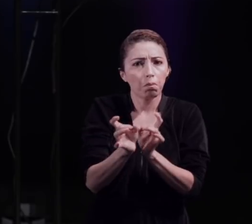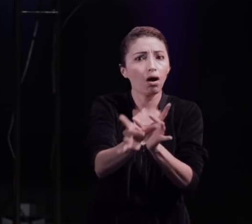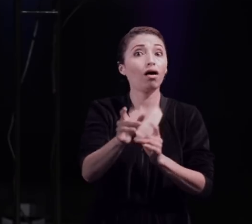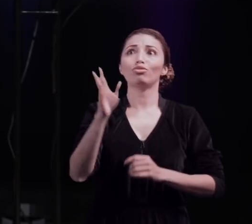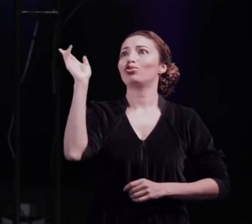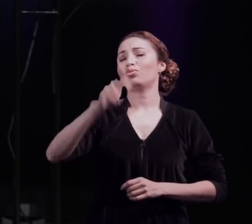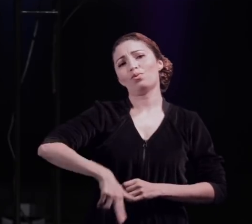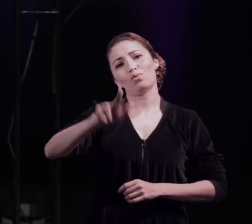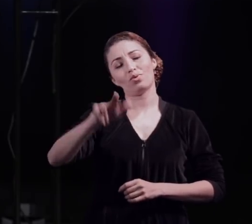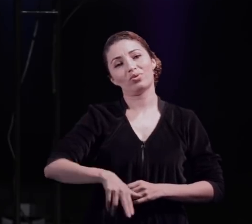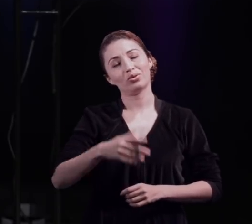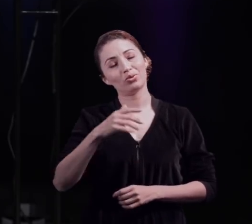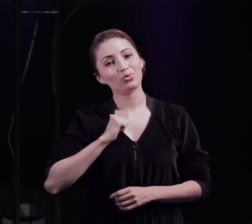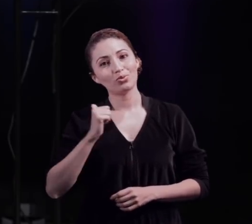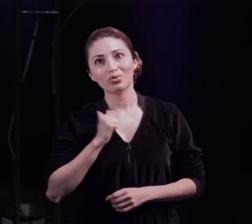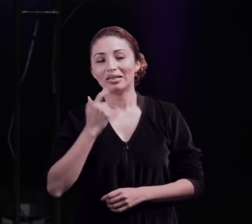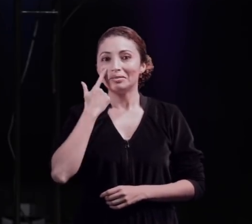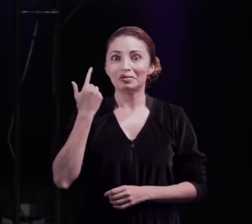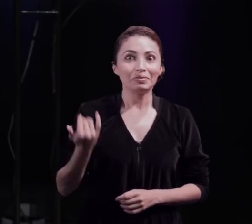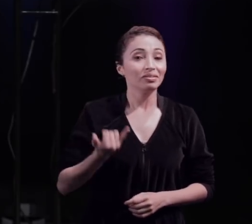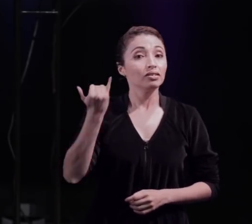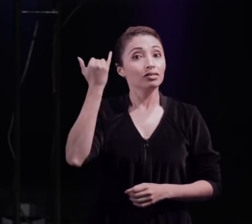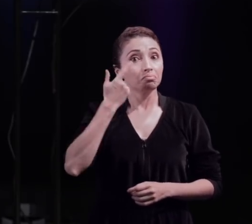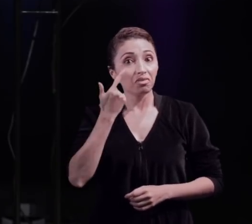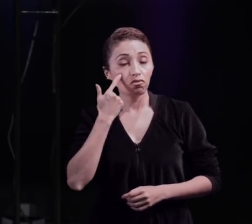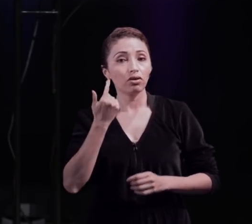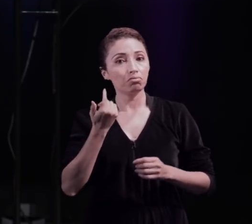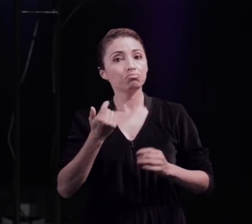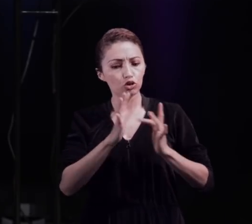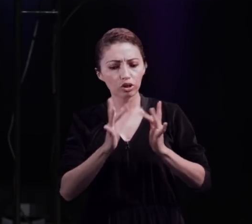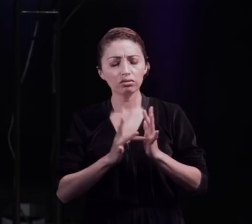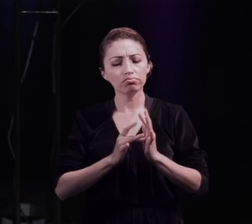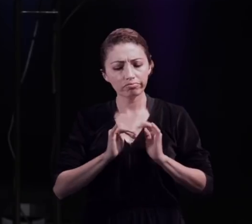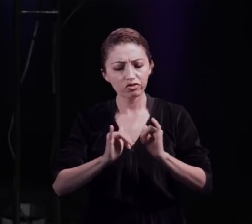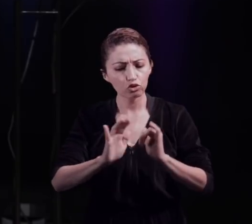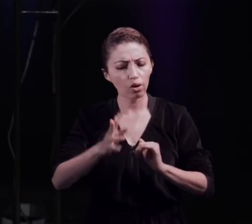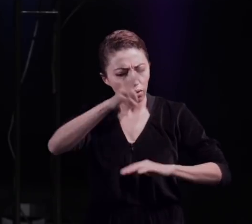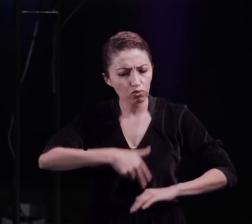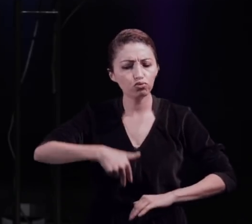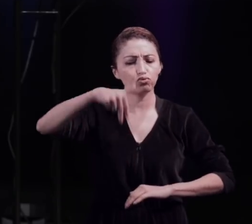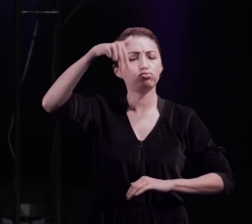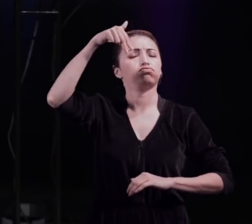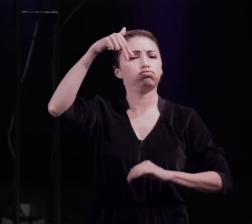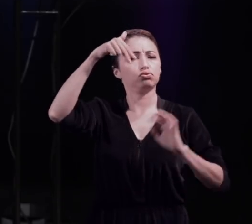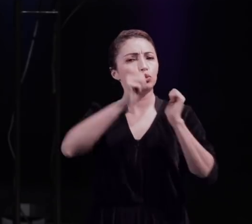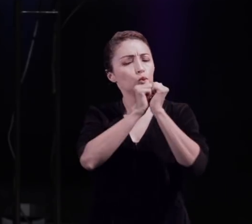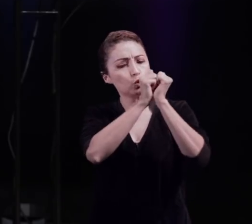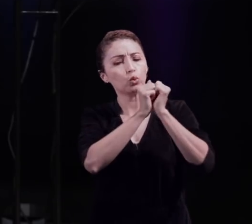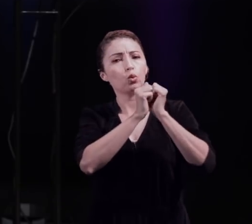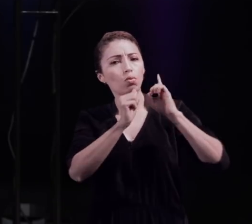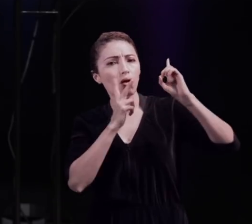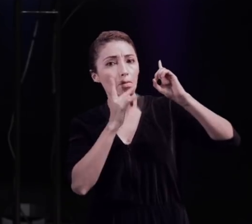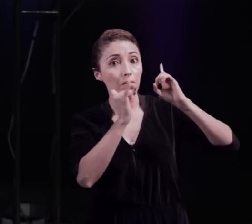importante. Saber que, embora Jesus estivesse partindo, deixando seus discípulos, indo para a presença